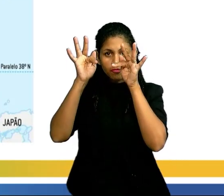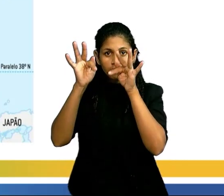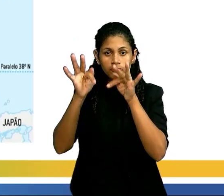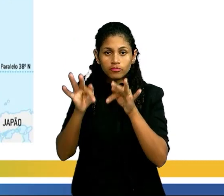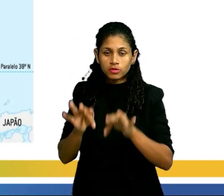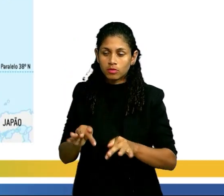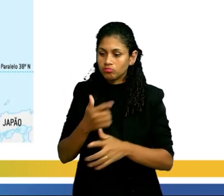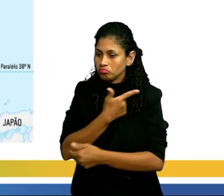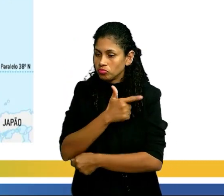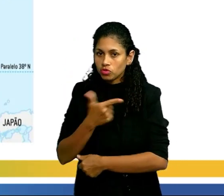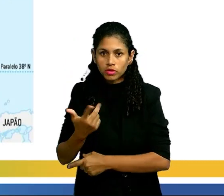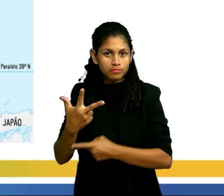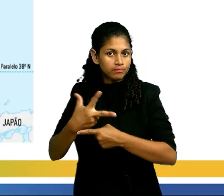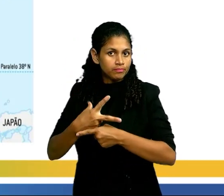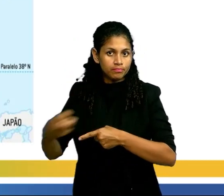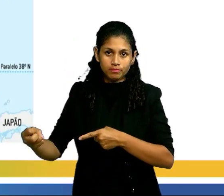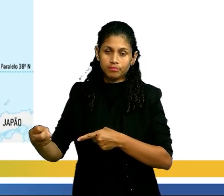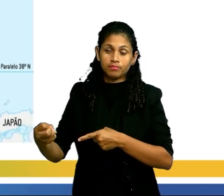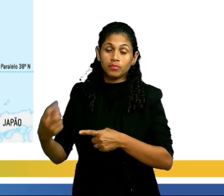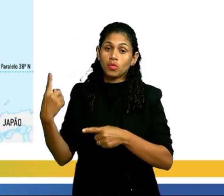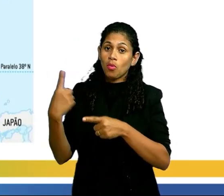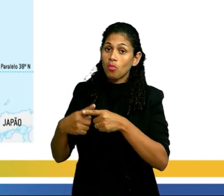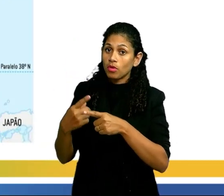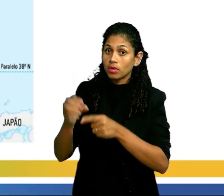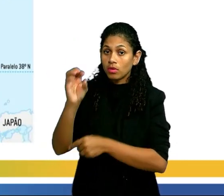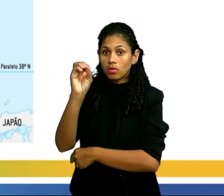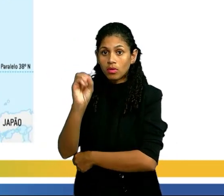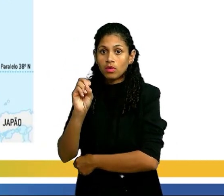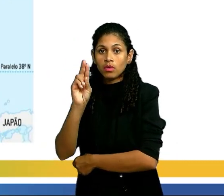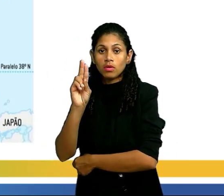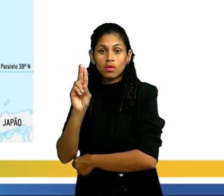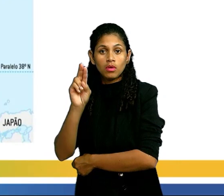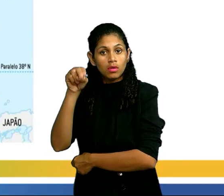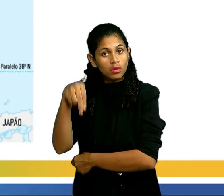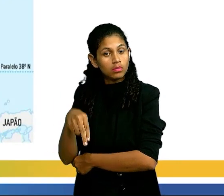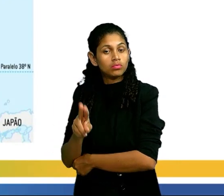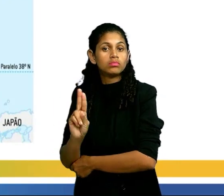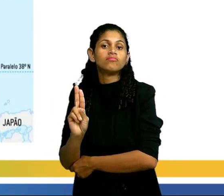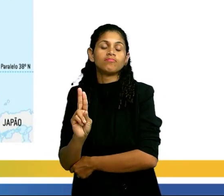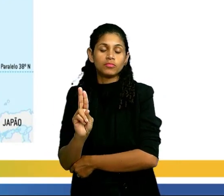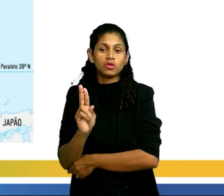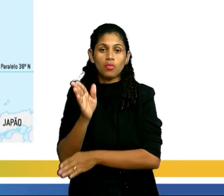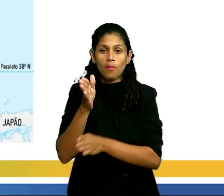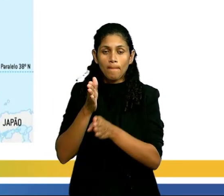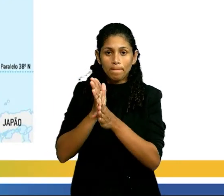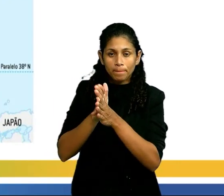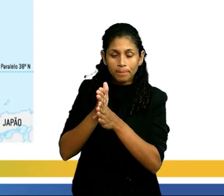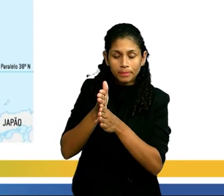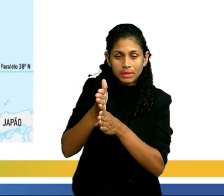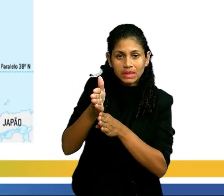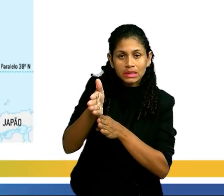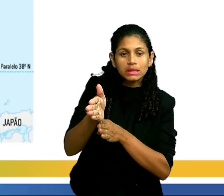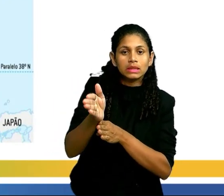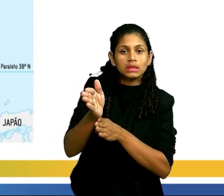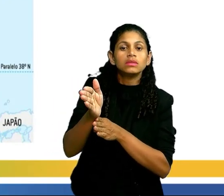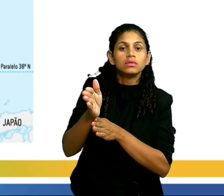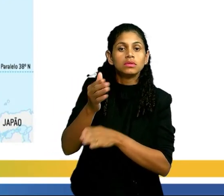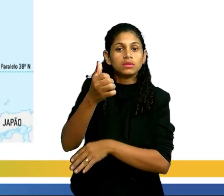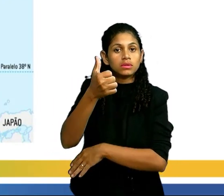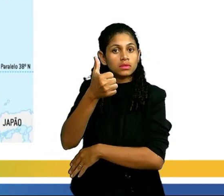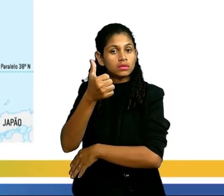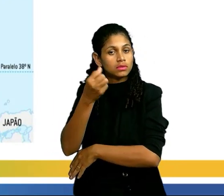dois lados. Isso porque a ONU interferiu e o paralelo 38, que já existia, tinha que ser